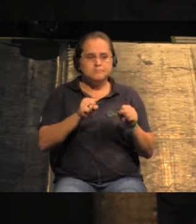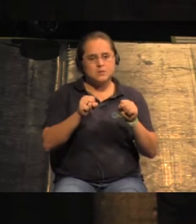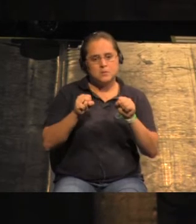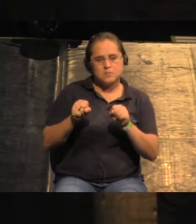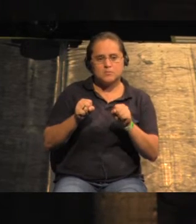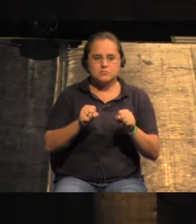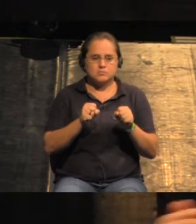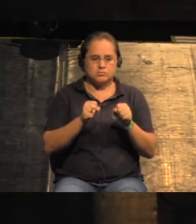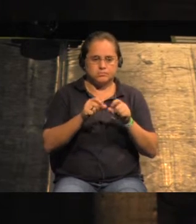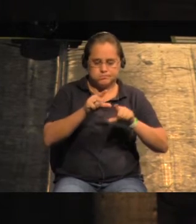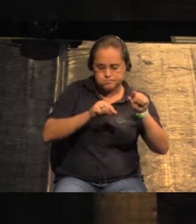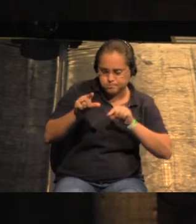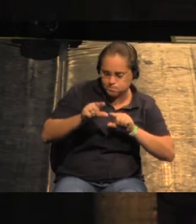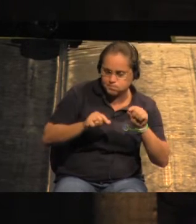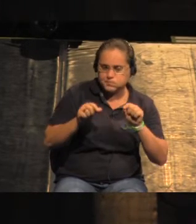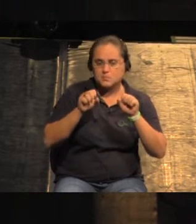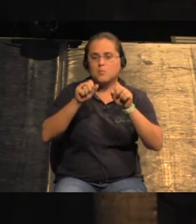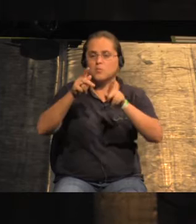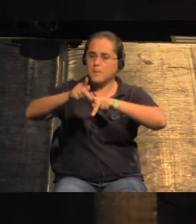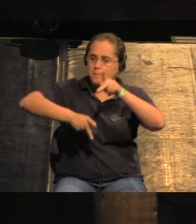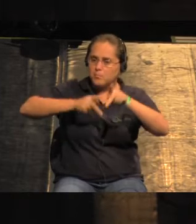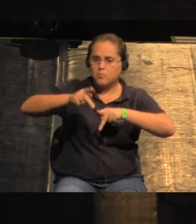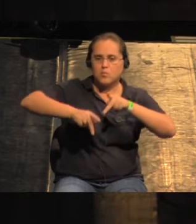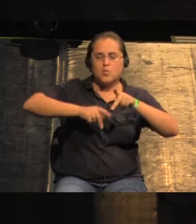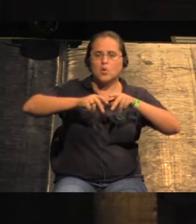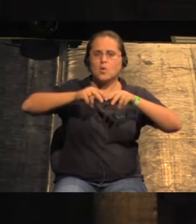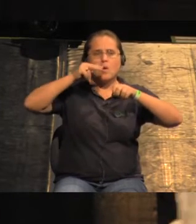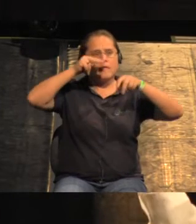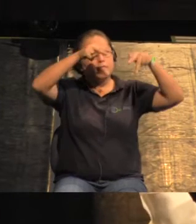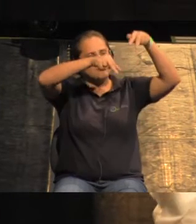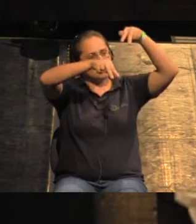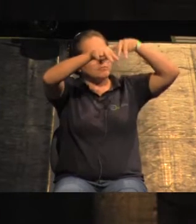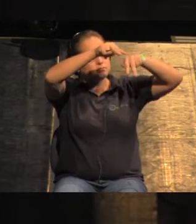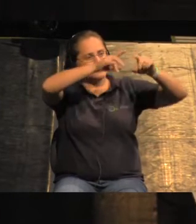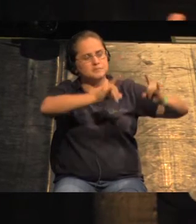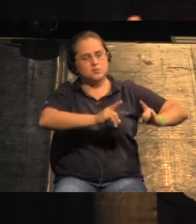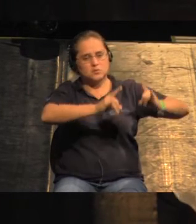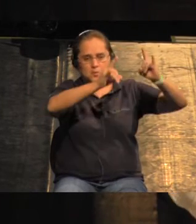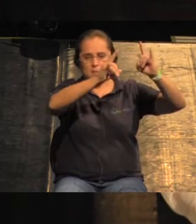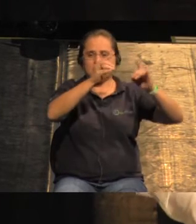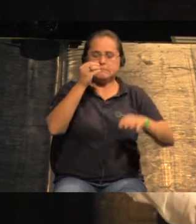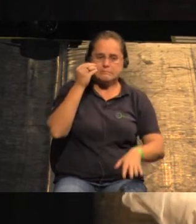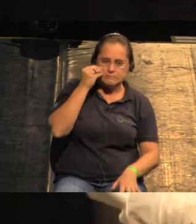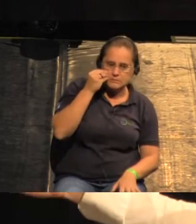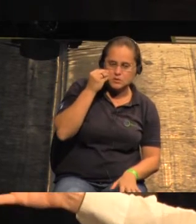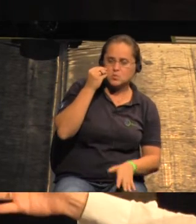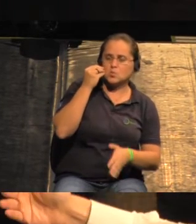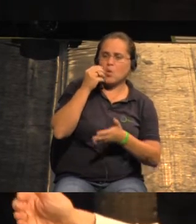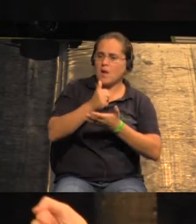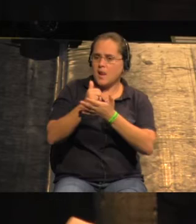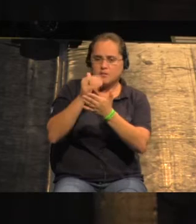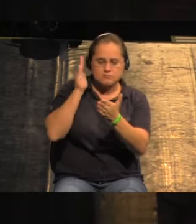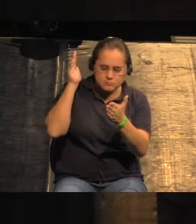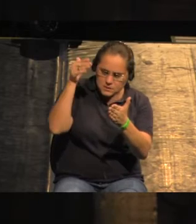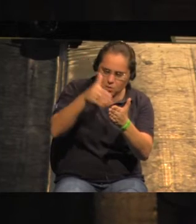gente caprichou muito nas possibilidades de tornar públicos todas as vistas aéreas dos prédios que a gente propôs.